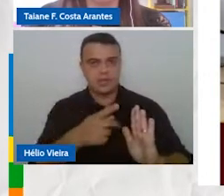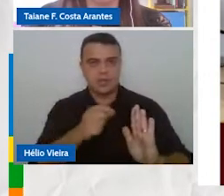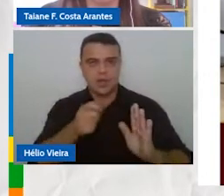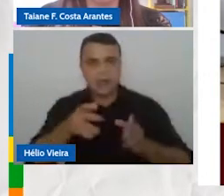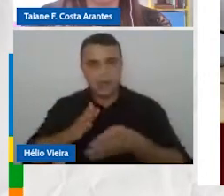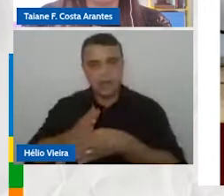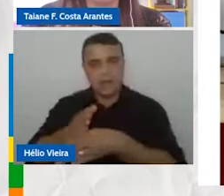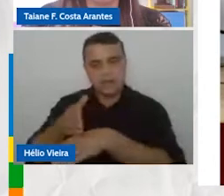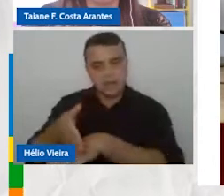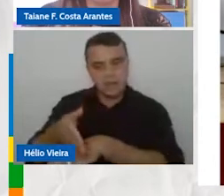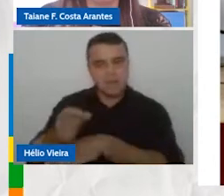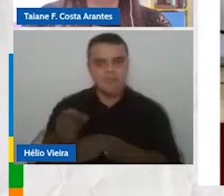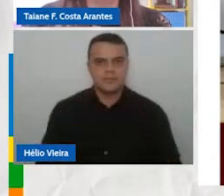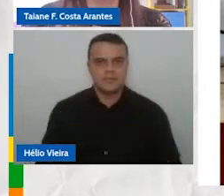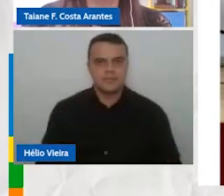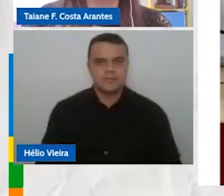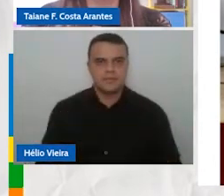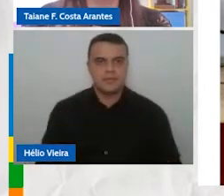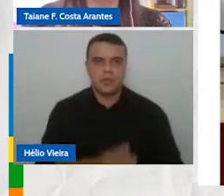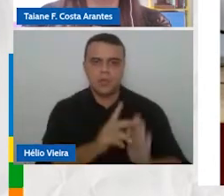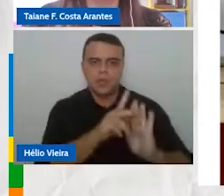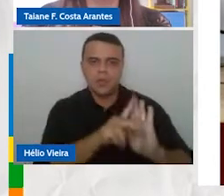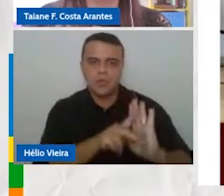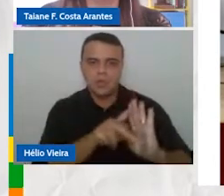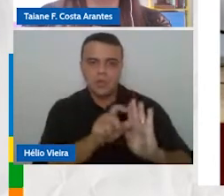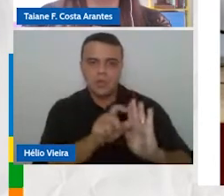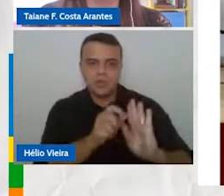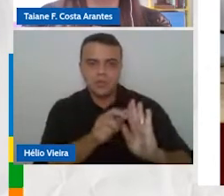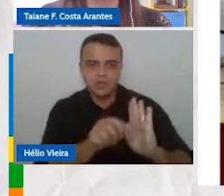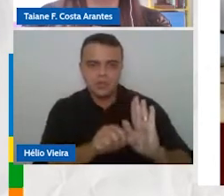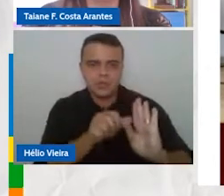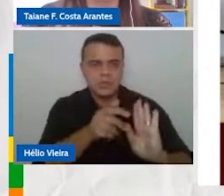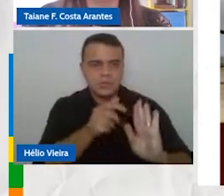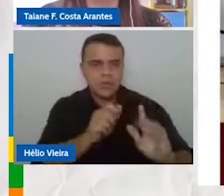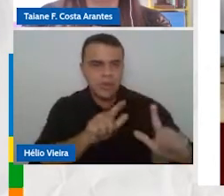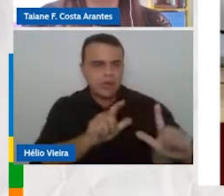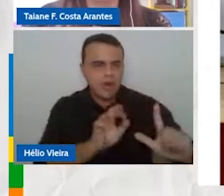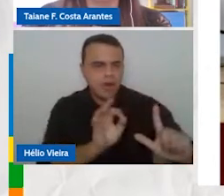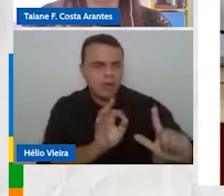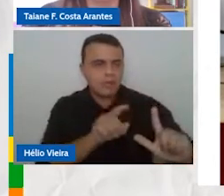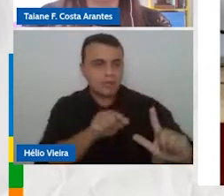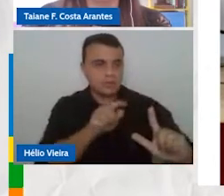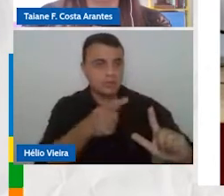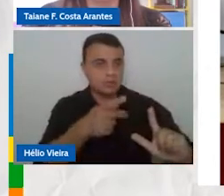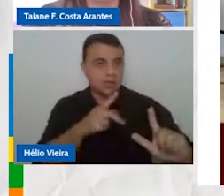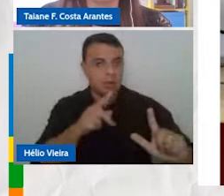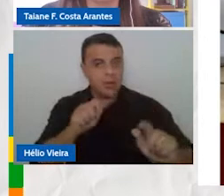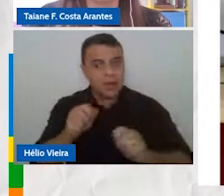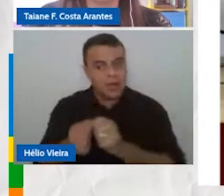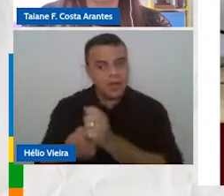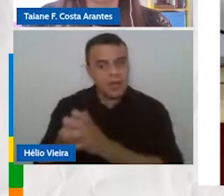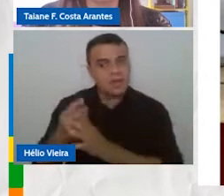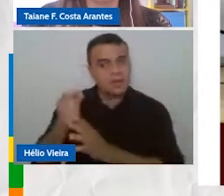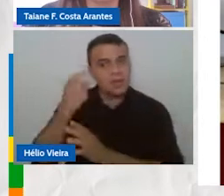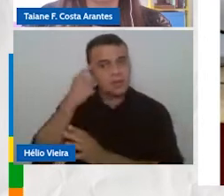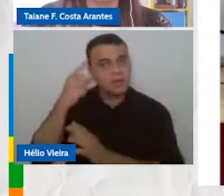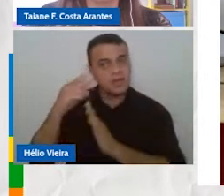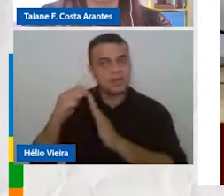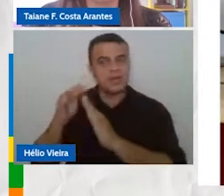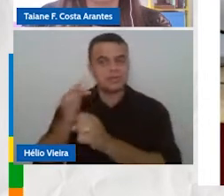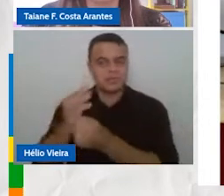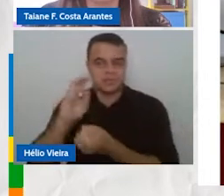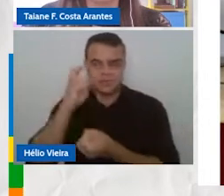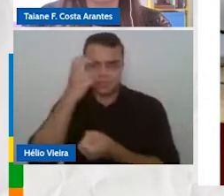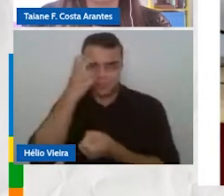de entrada do edifício. O projeto de recuperação da obra de Portinari foi uma iniciativa da Casa Fiat de